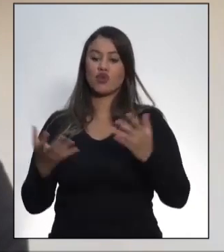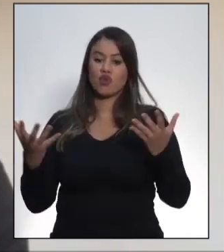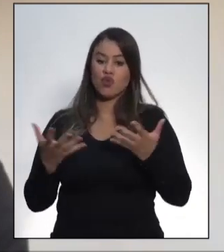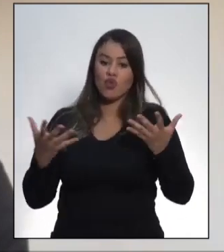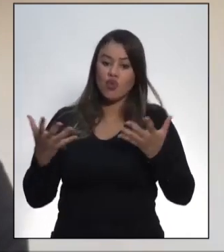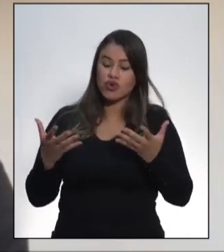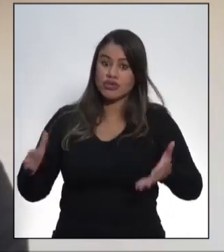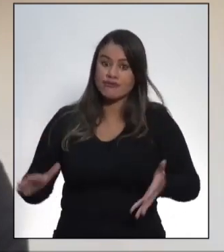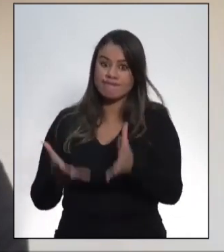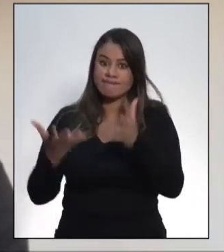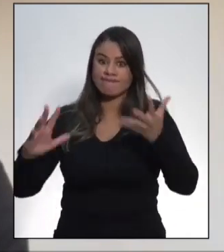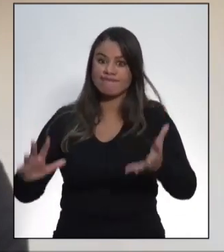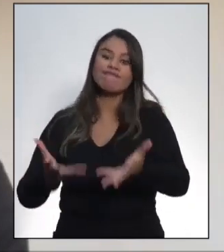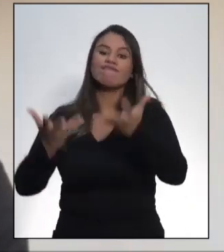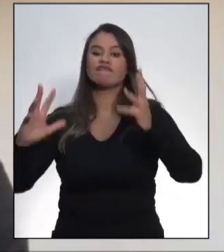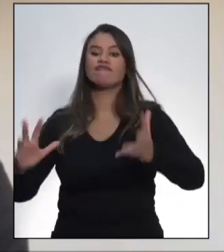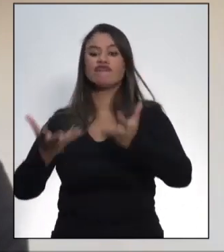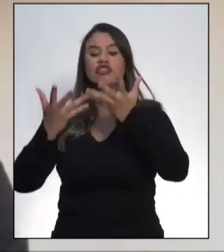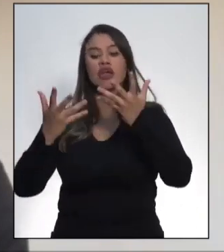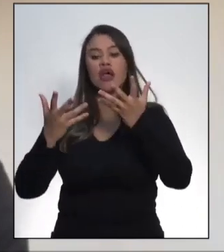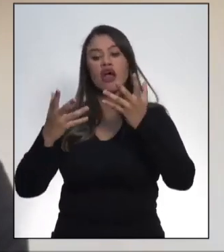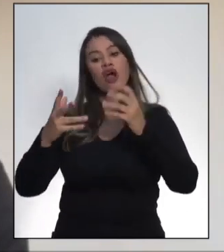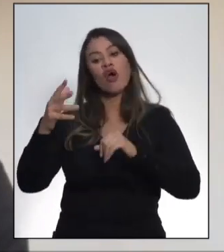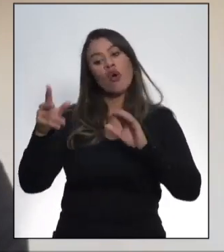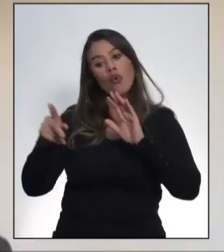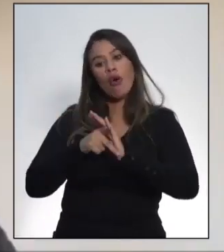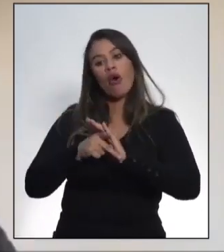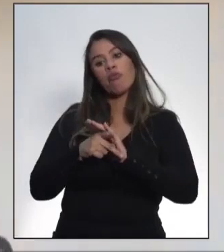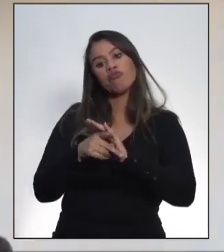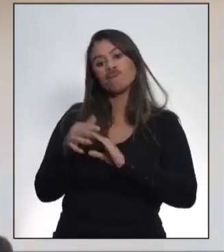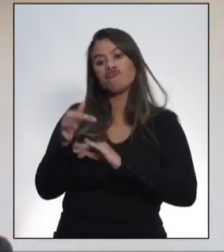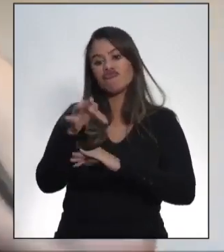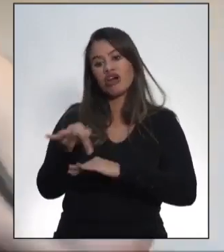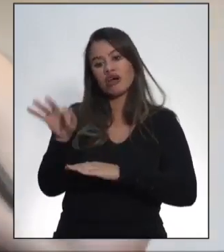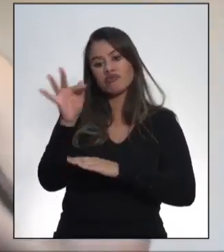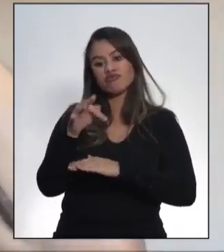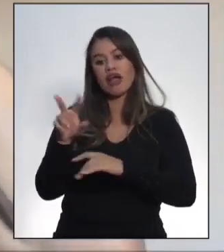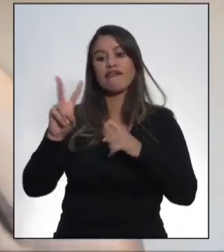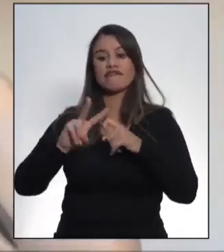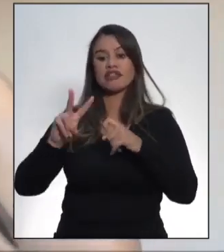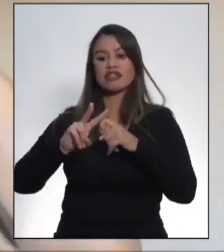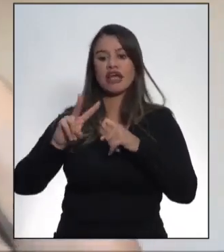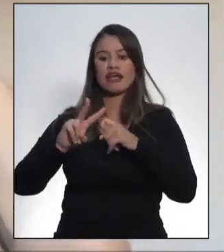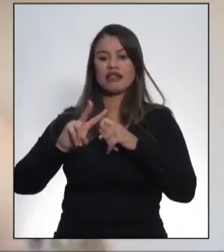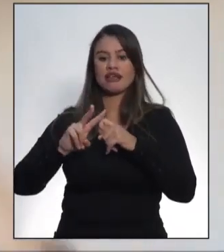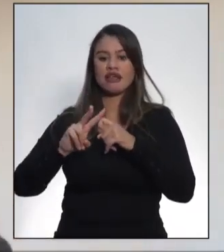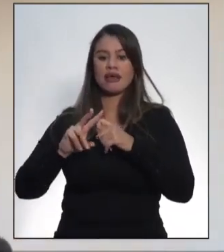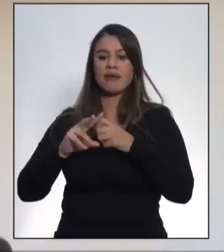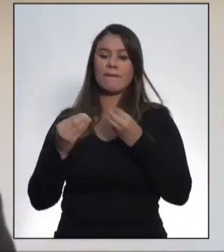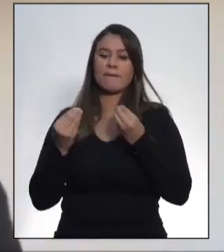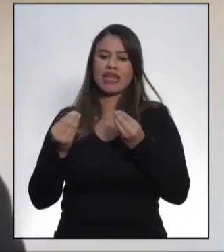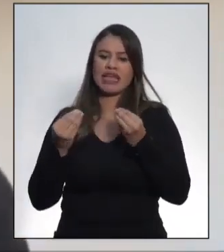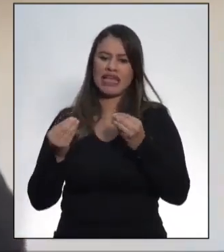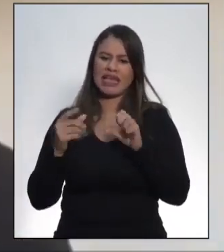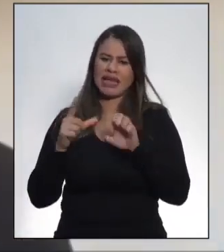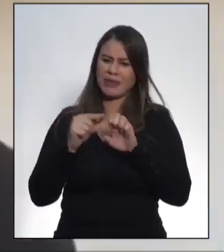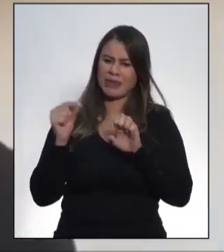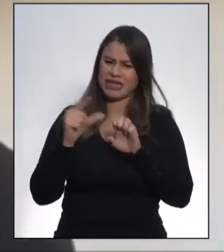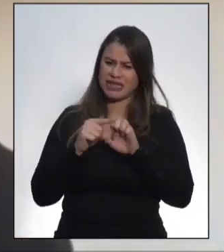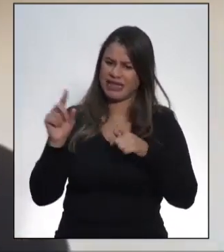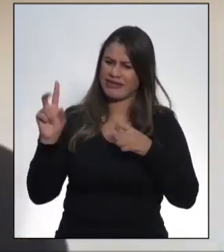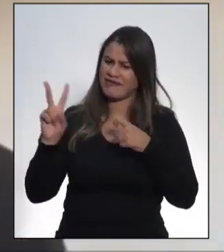e incentive que você faça faculdade de veterinária para você empreender em veterinária,